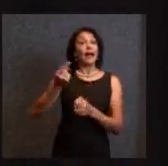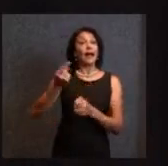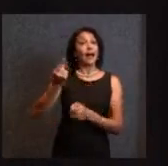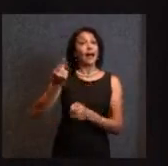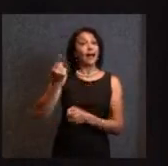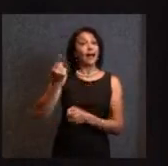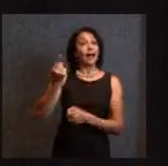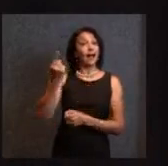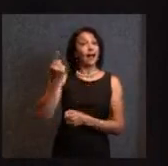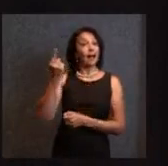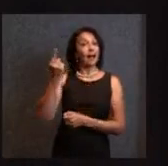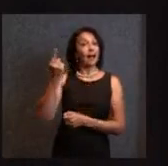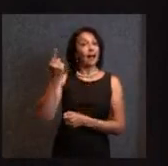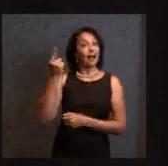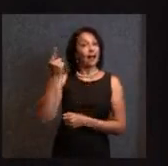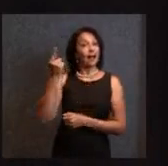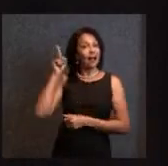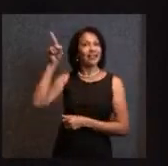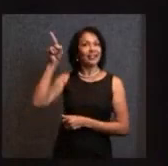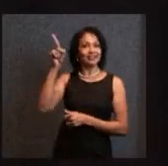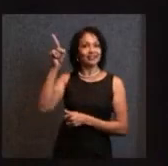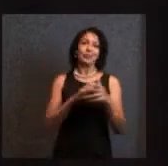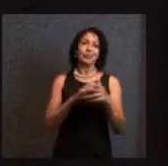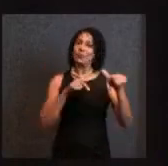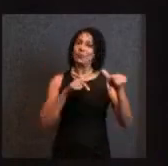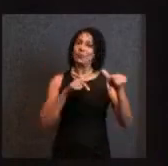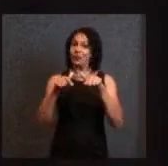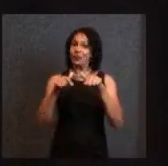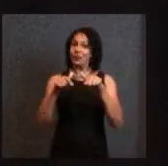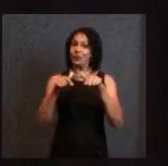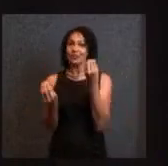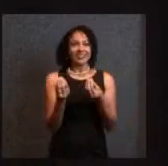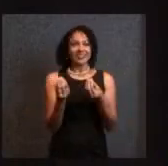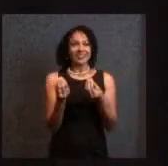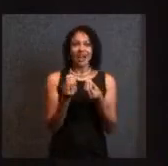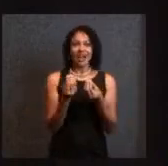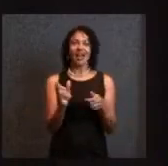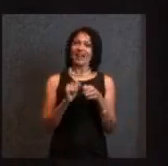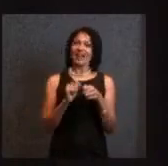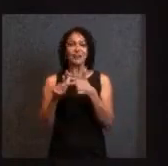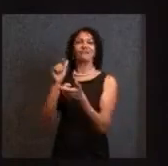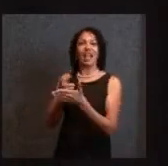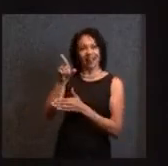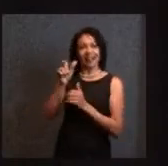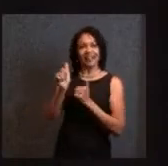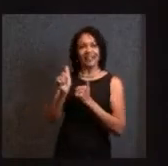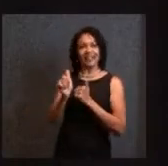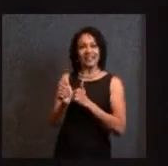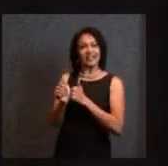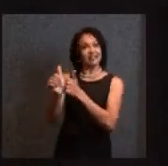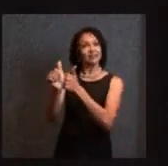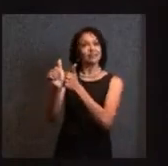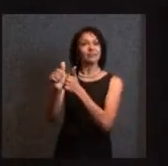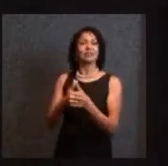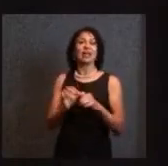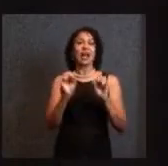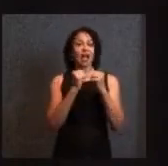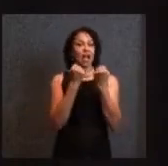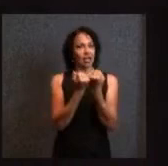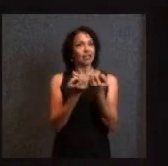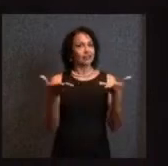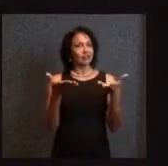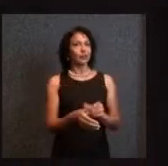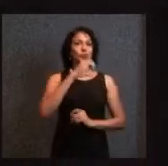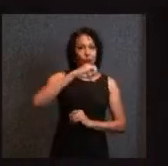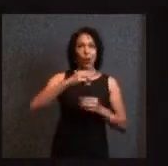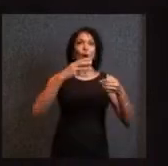nós tratamos a questão da educação nas redes que nós acompanhamos. A Associação Bem Comum hoje acompanha 9 redes em